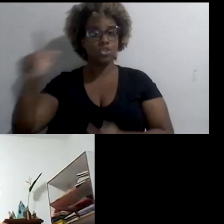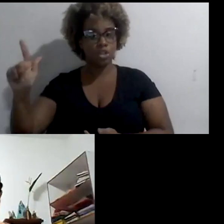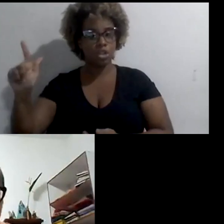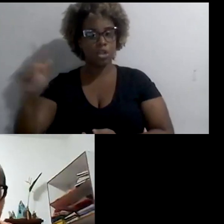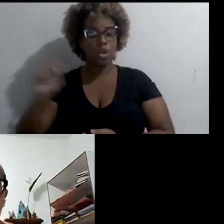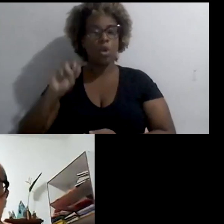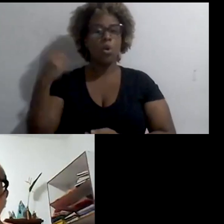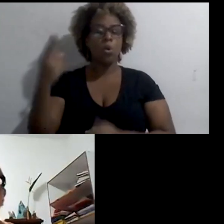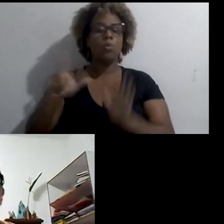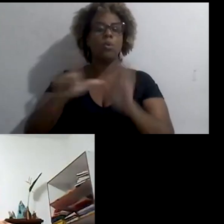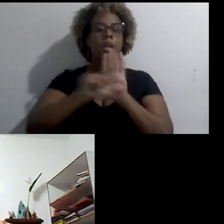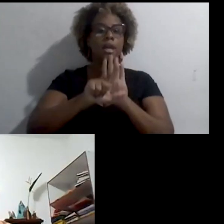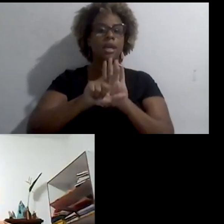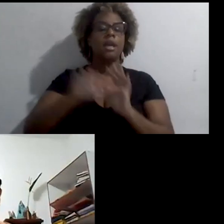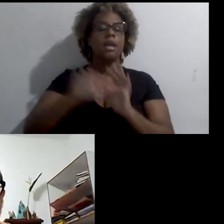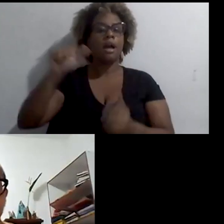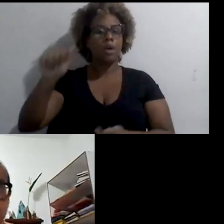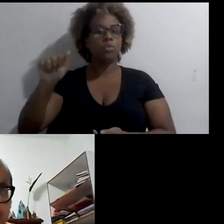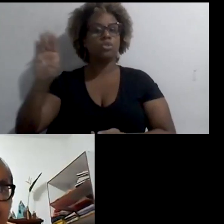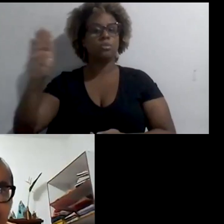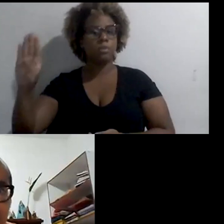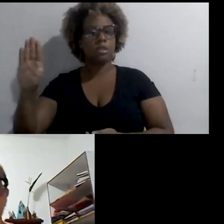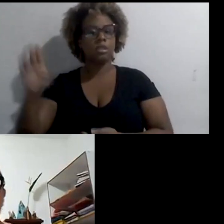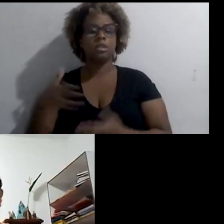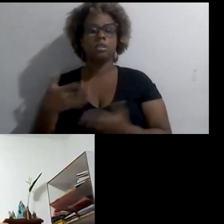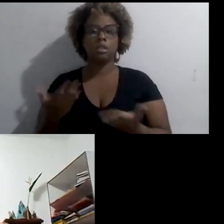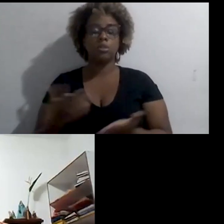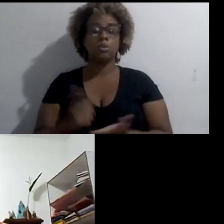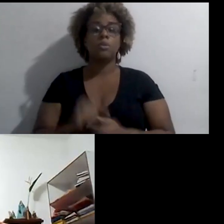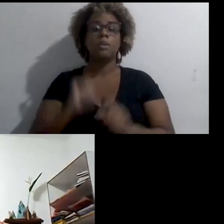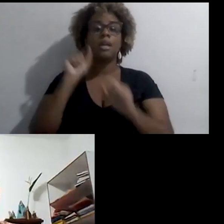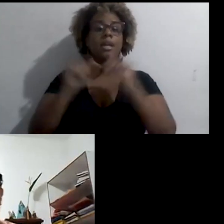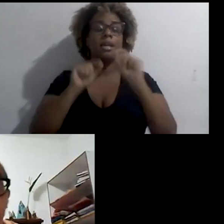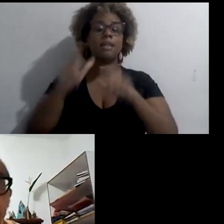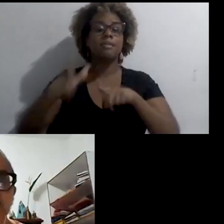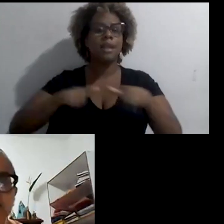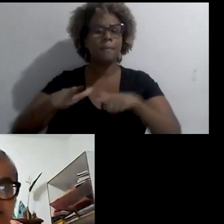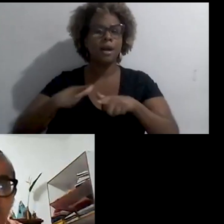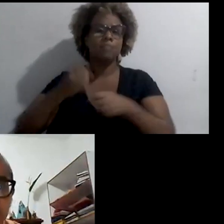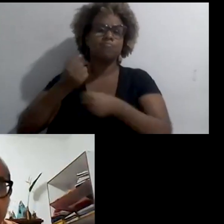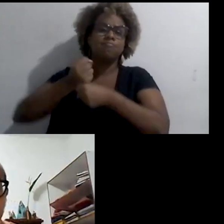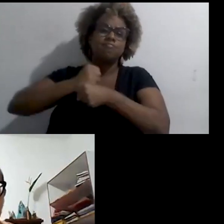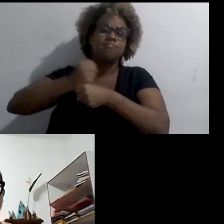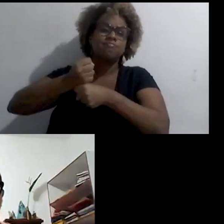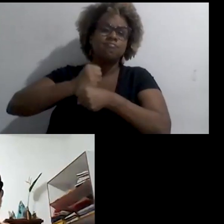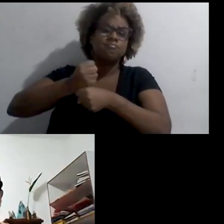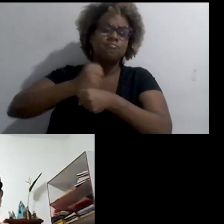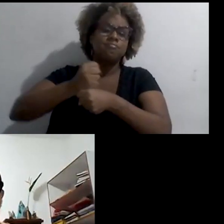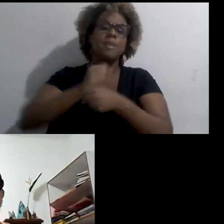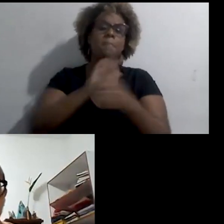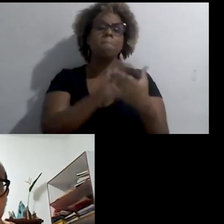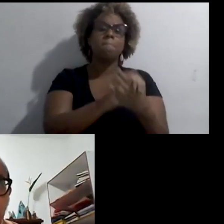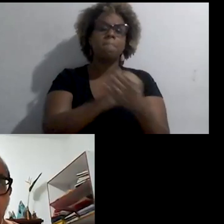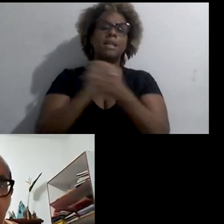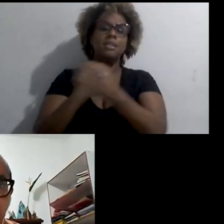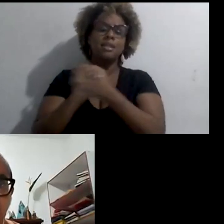E aí sim, há um desmonte, quem trabalha ao longo desses anos em parceria com a Secretaria de Cultura da Bahia,